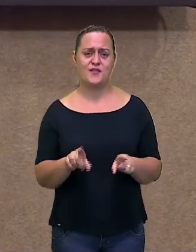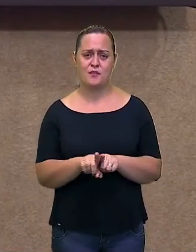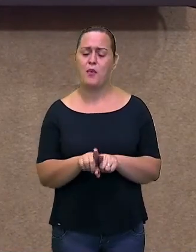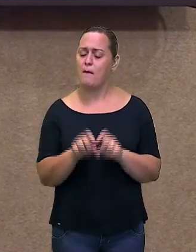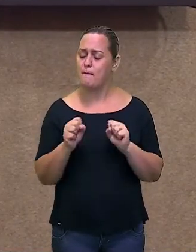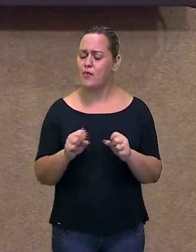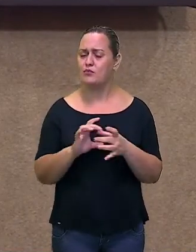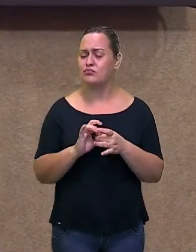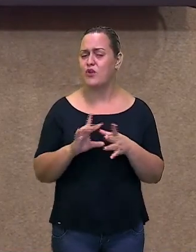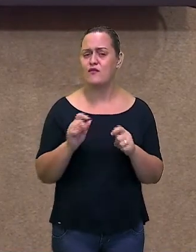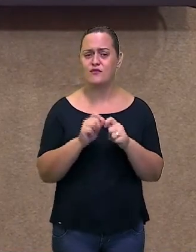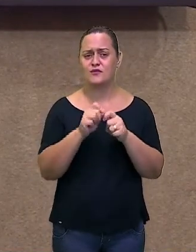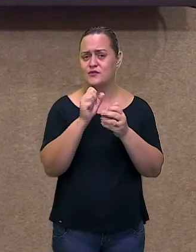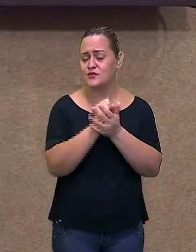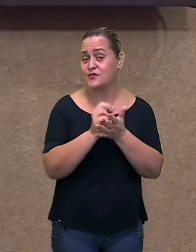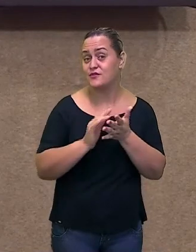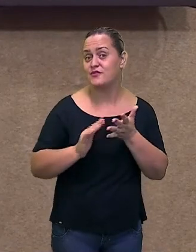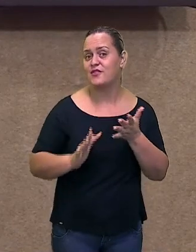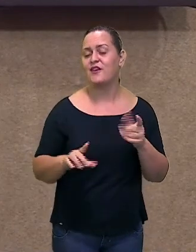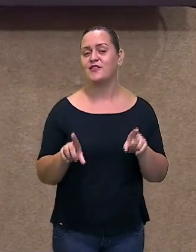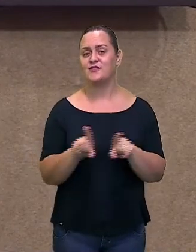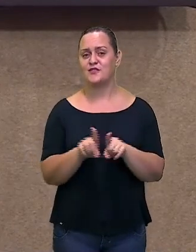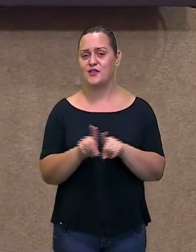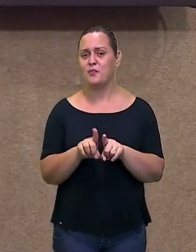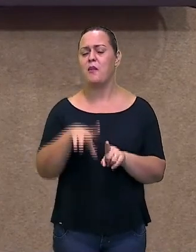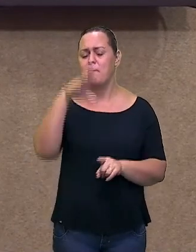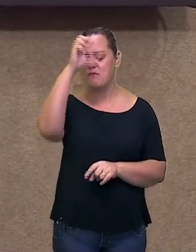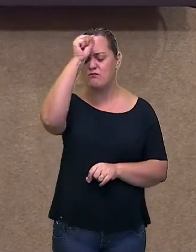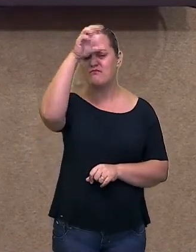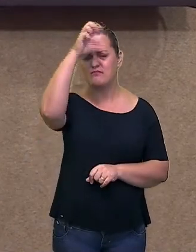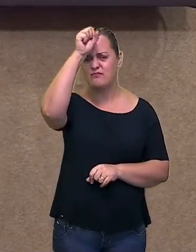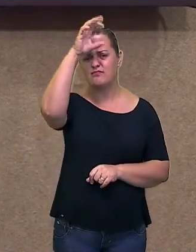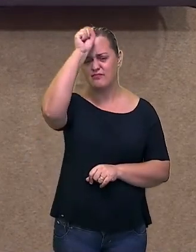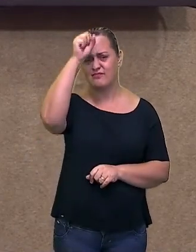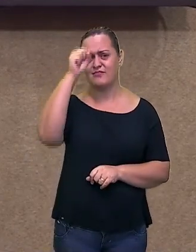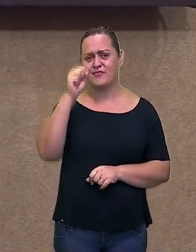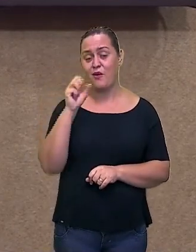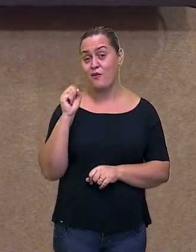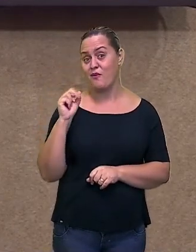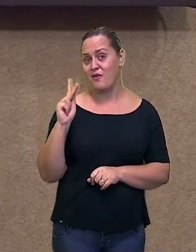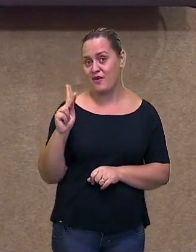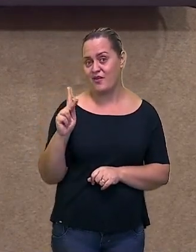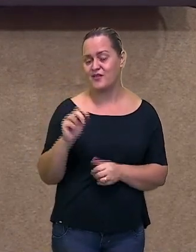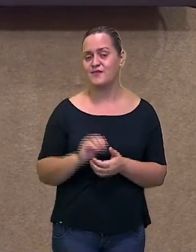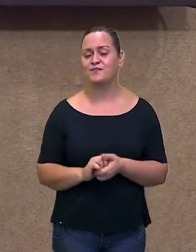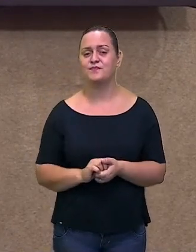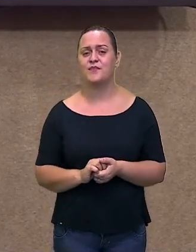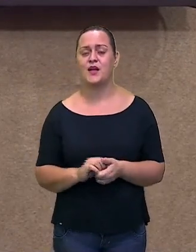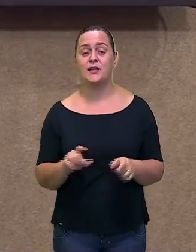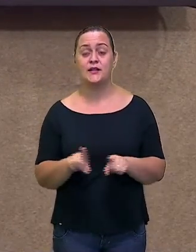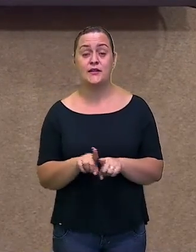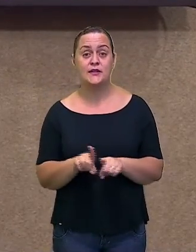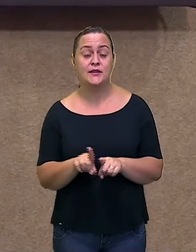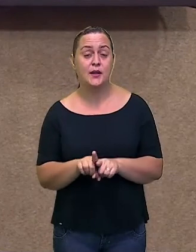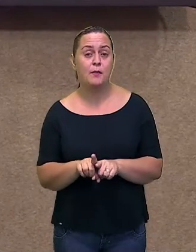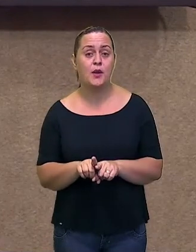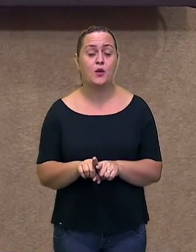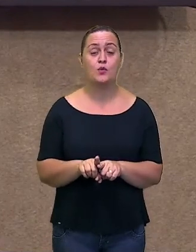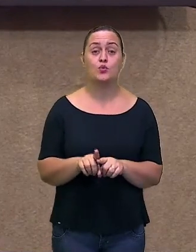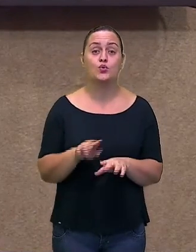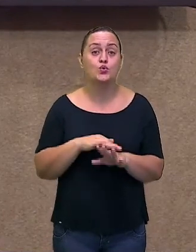atividades junto comigo aqui para reforçando o seu aprendizado as redes sociais também Facebook